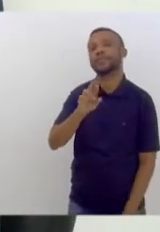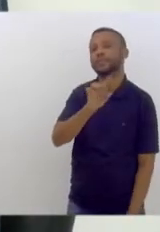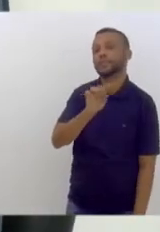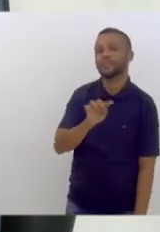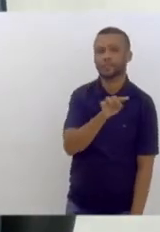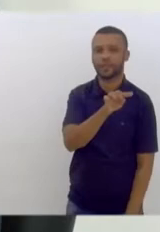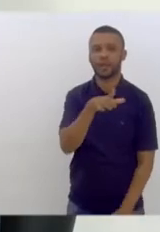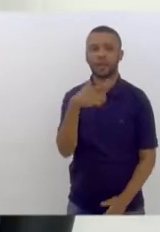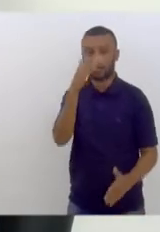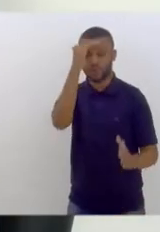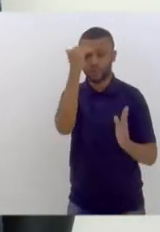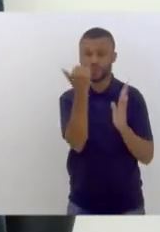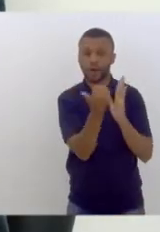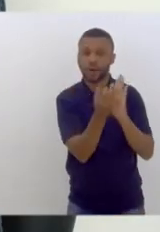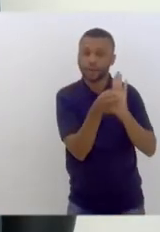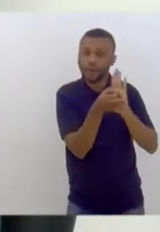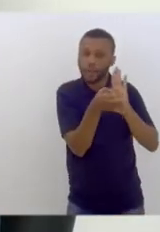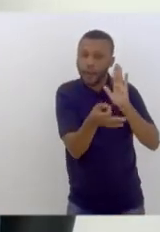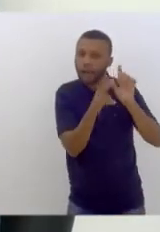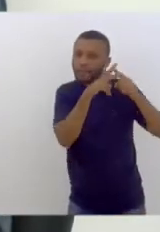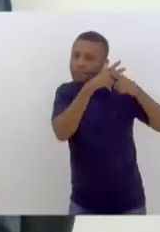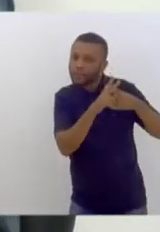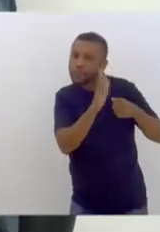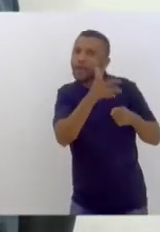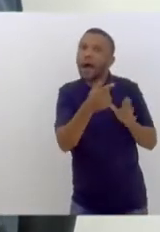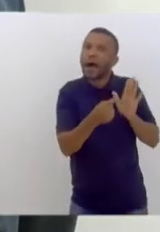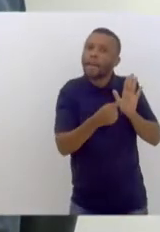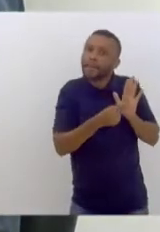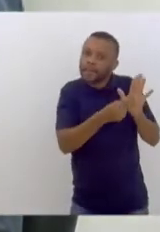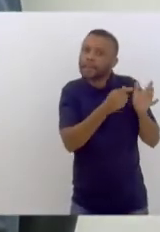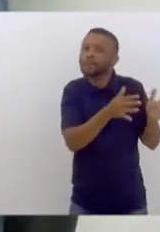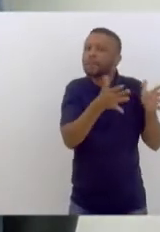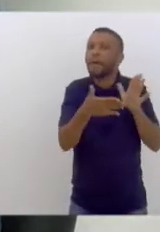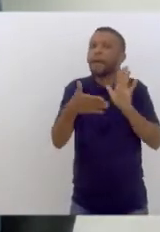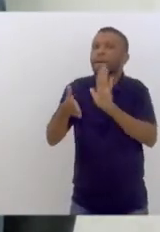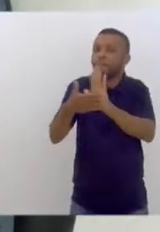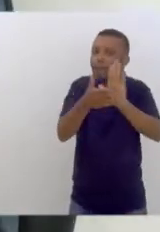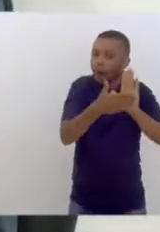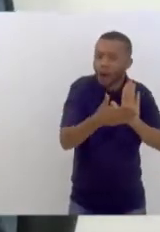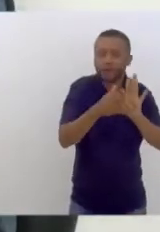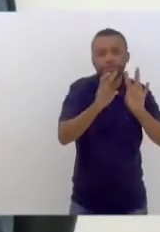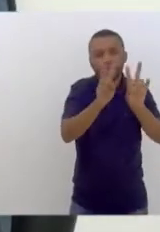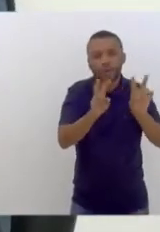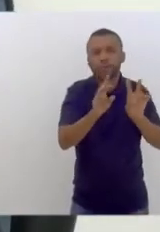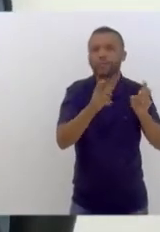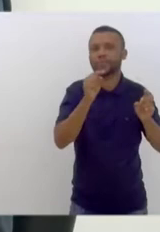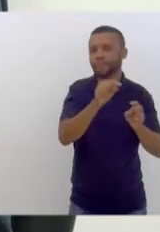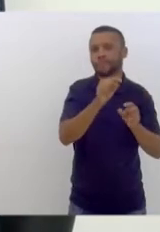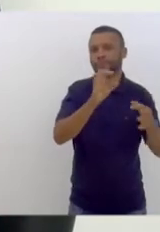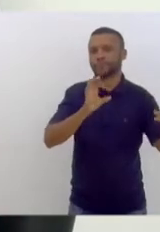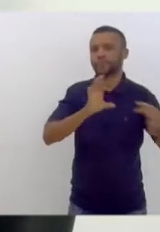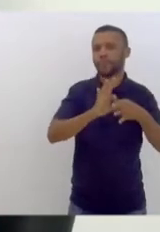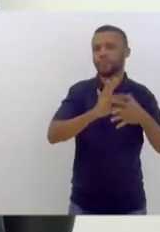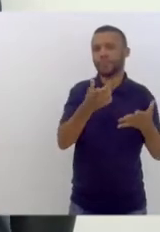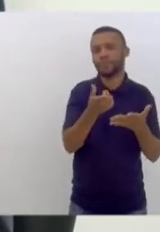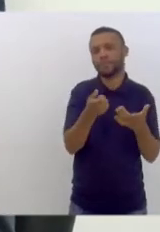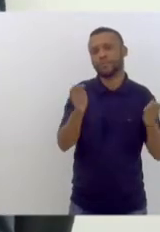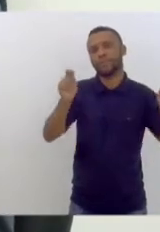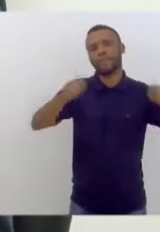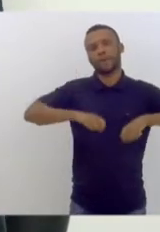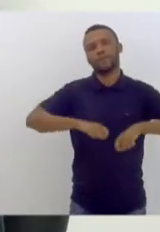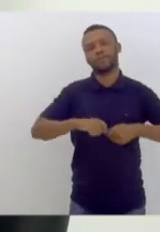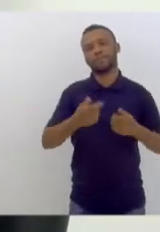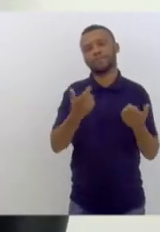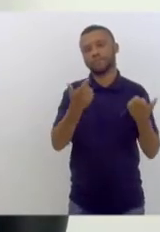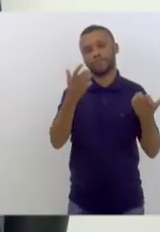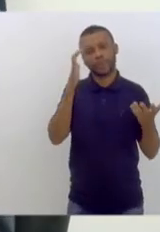com base nas emendas que já apresentam, né, propostas com relação a esse tema, no mínimo definir diretrizes